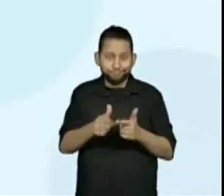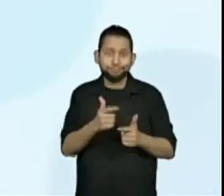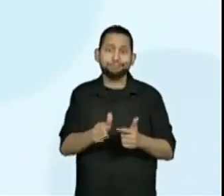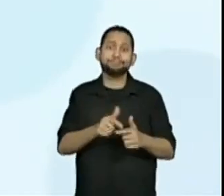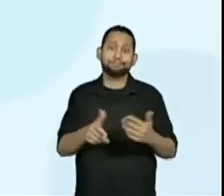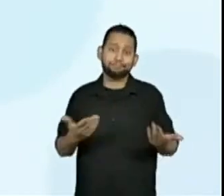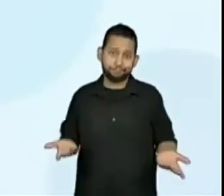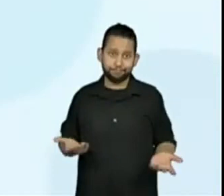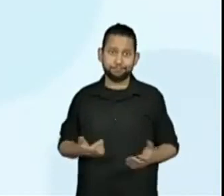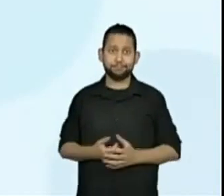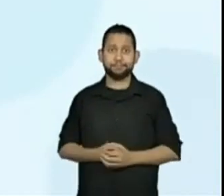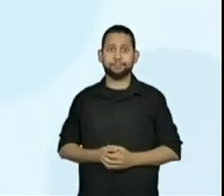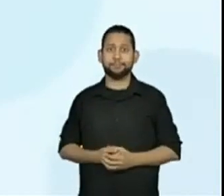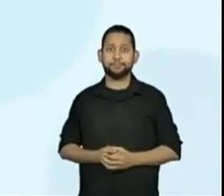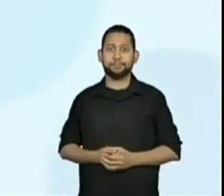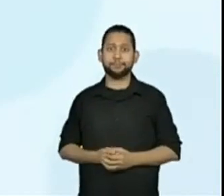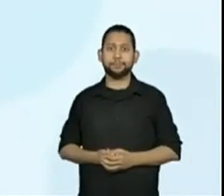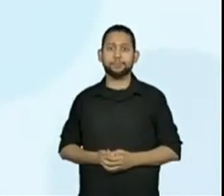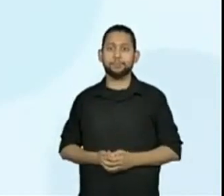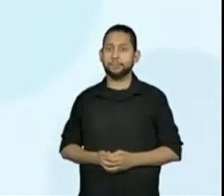Ações humanas.